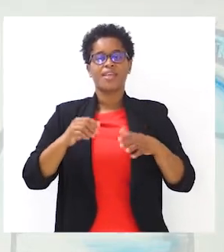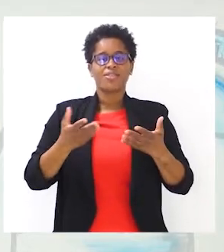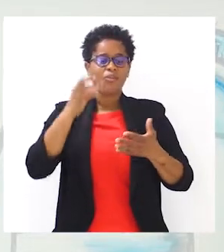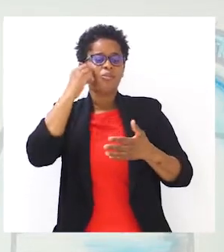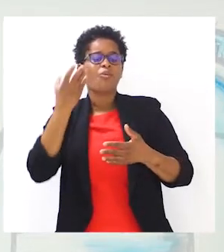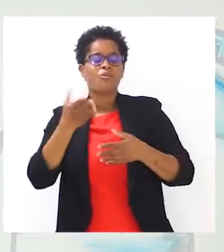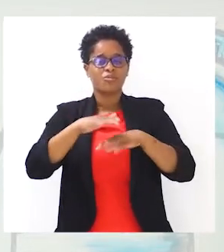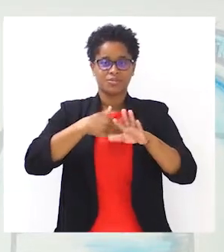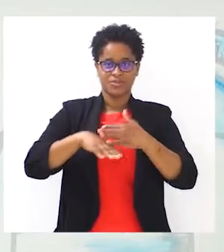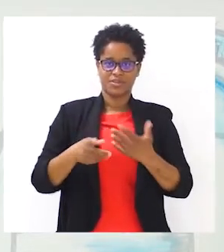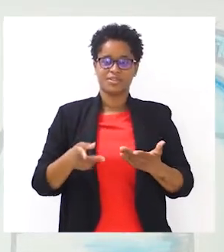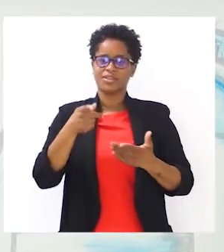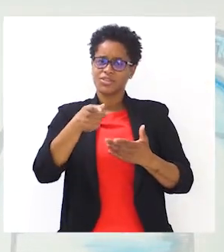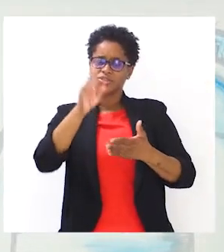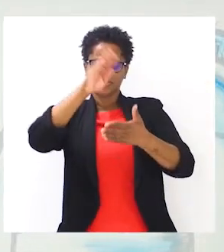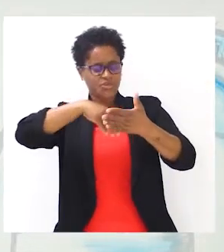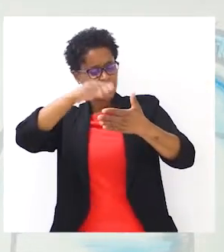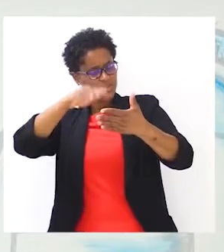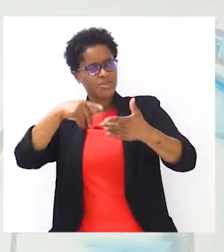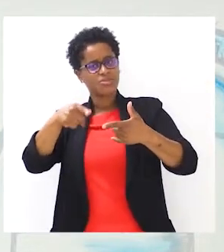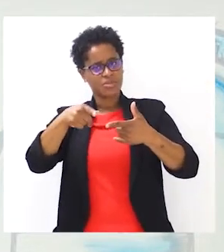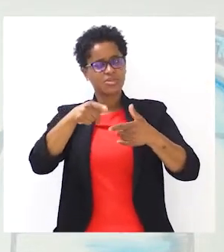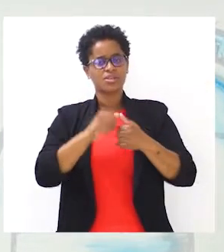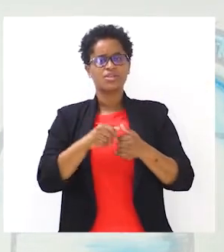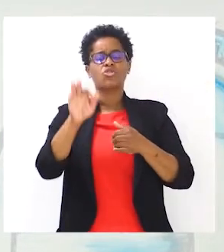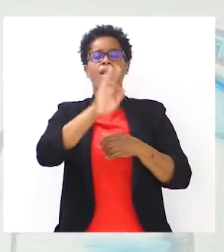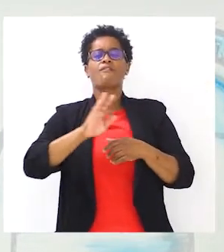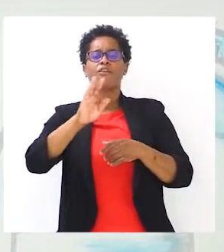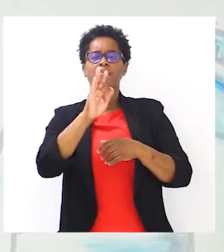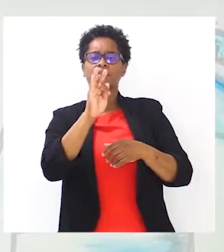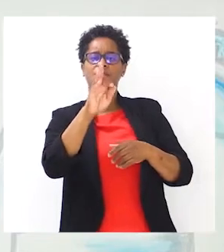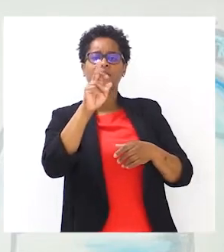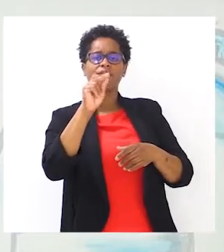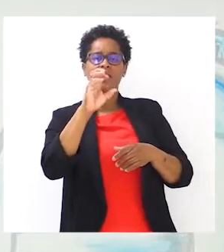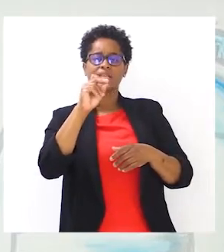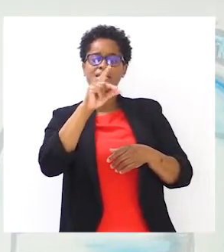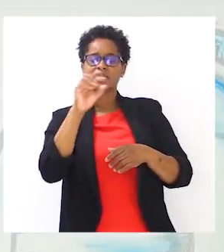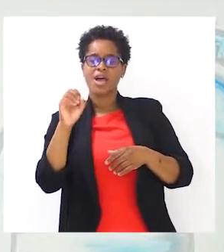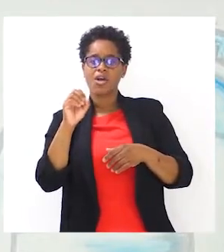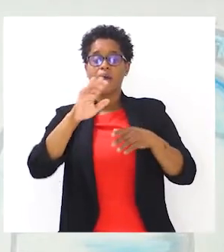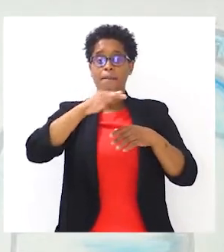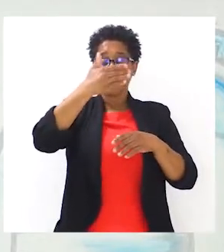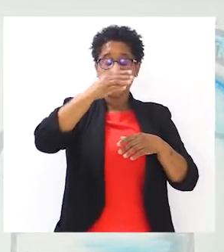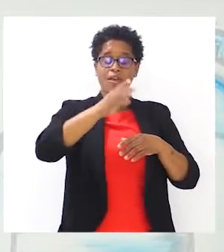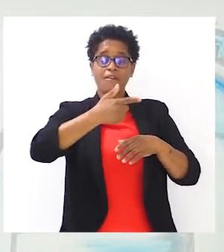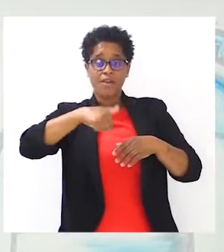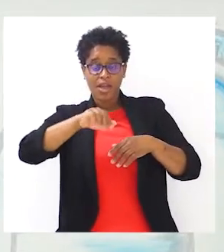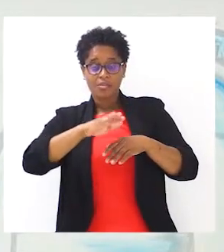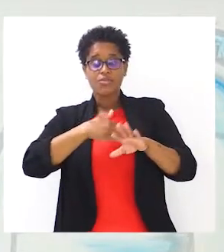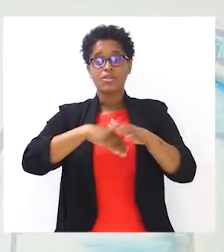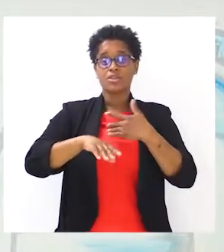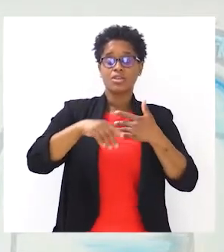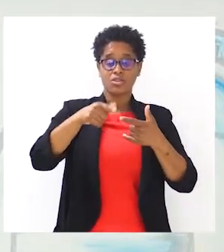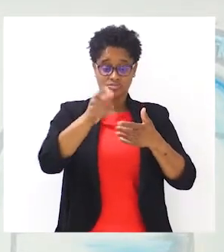como é que se representa este desenho que nós temos aqui sob a forma de fração? Primeiro, vamos representar o